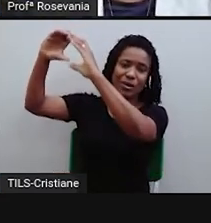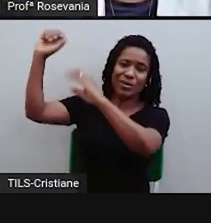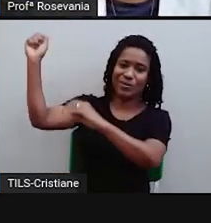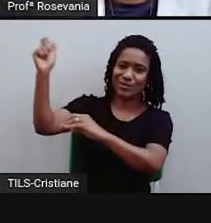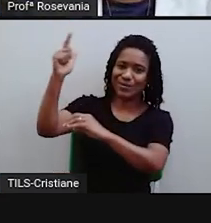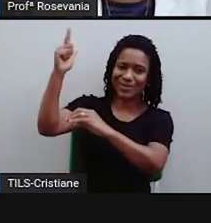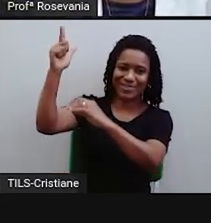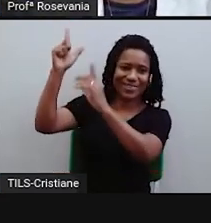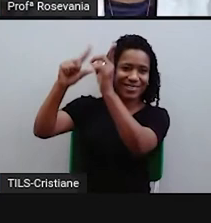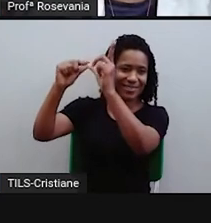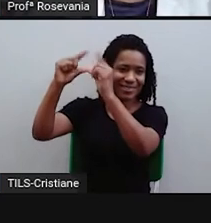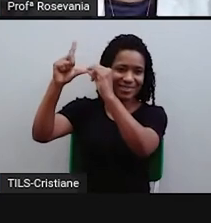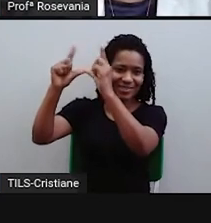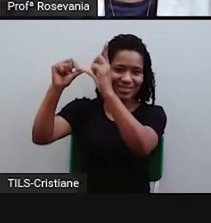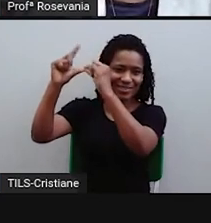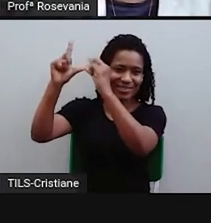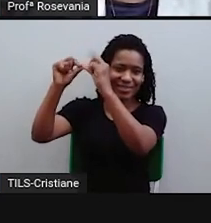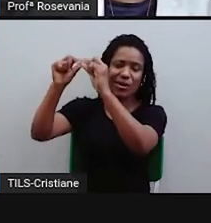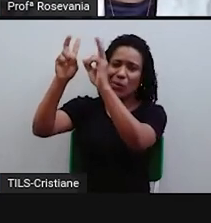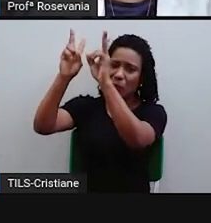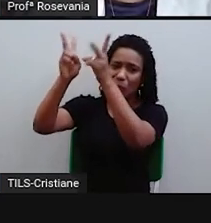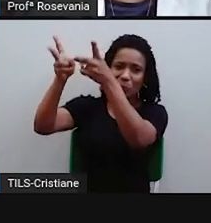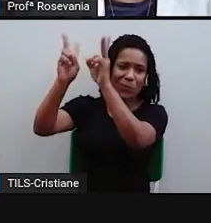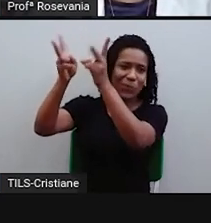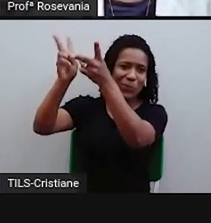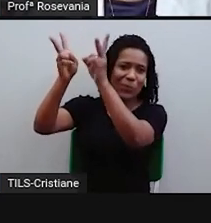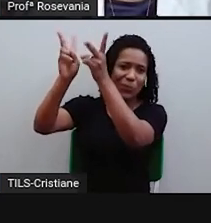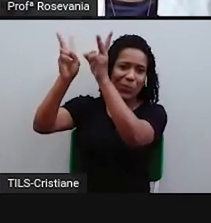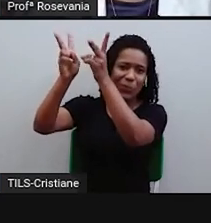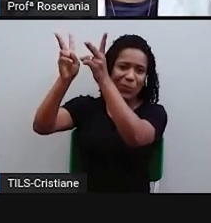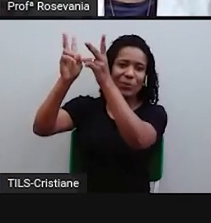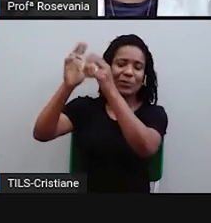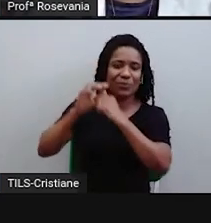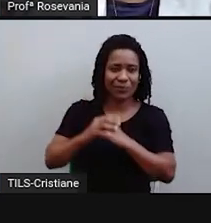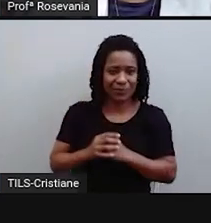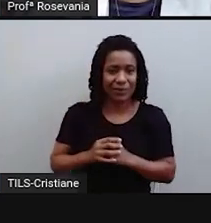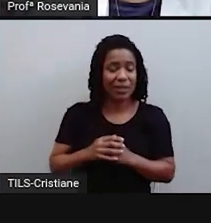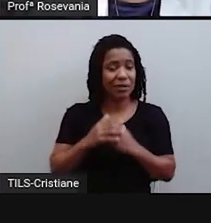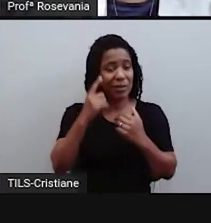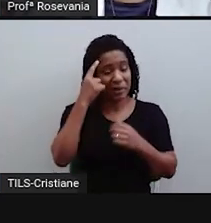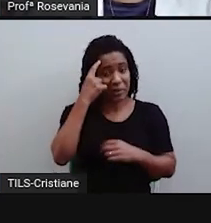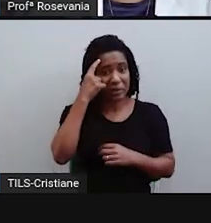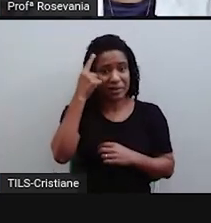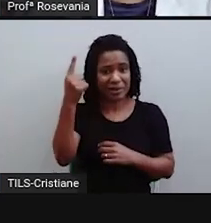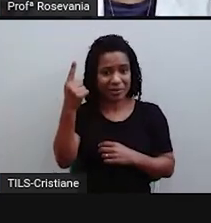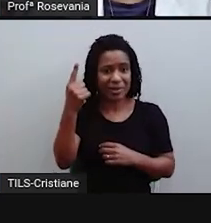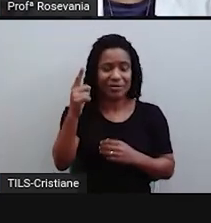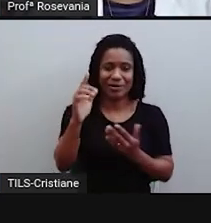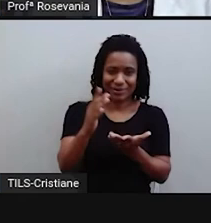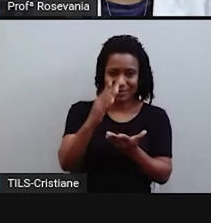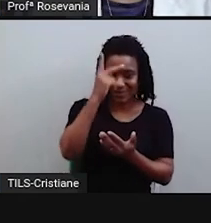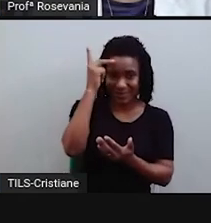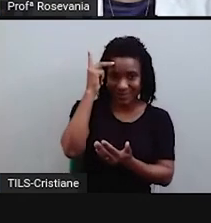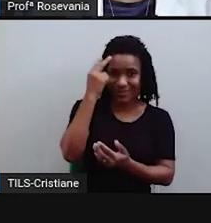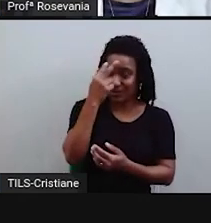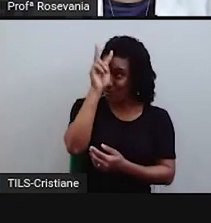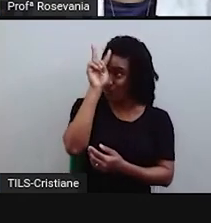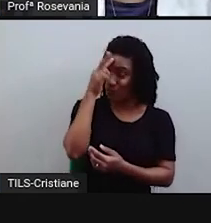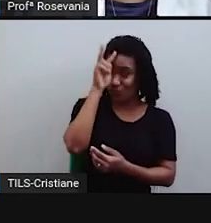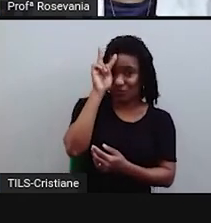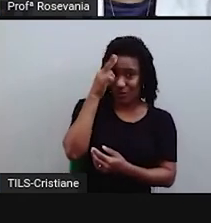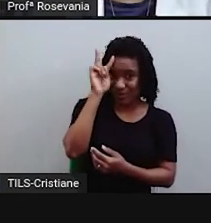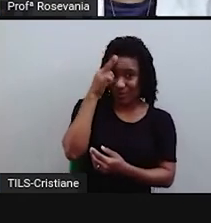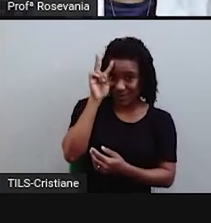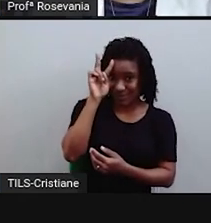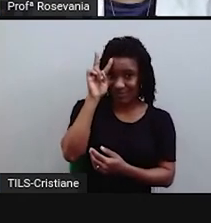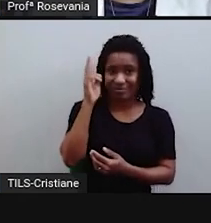das estrelas, só remete ao período, né, do Natal, que fala da história do próprio Jesus Cristo, que foi observando os